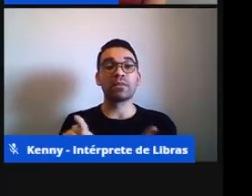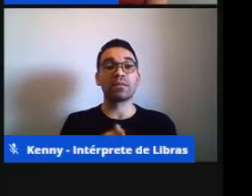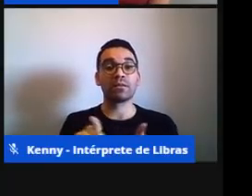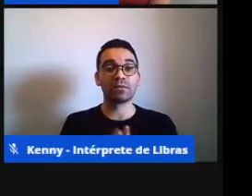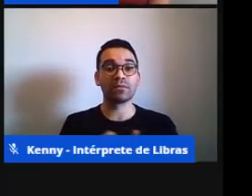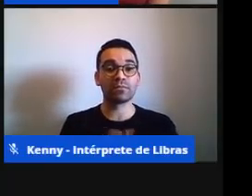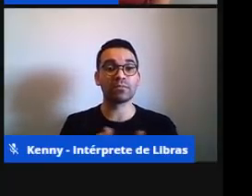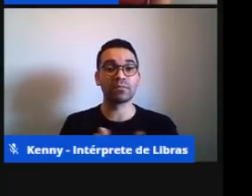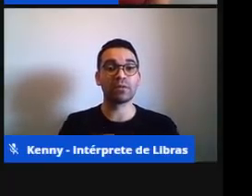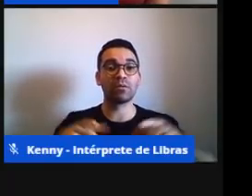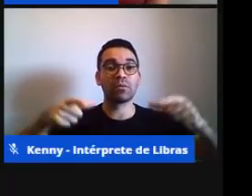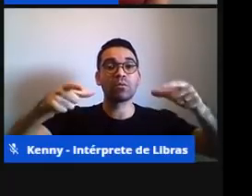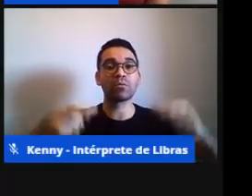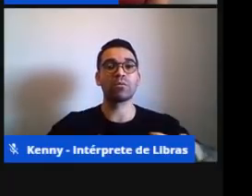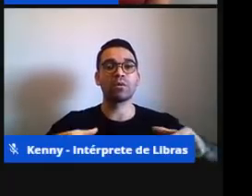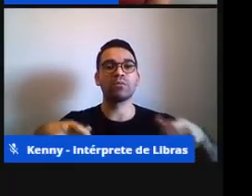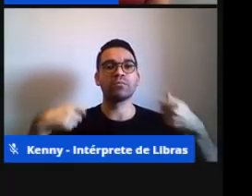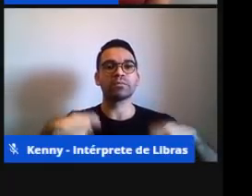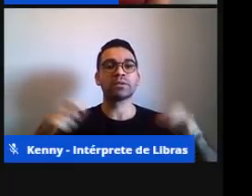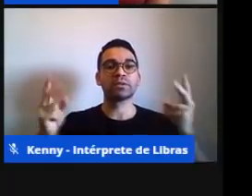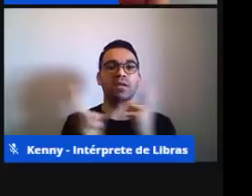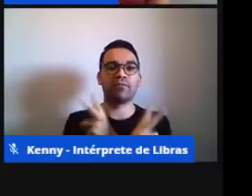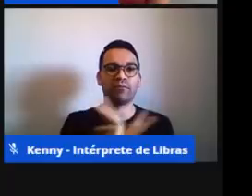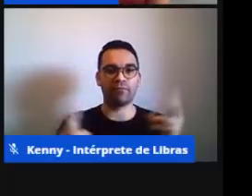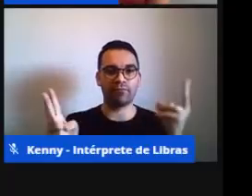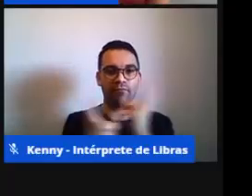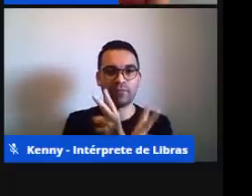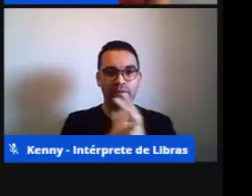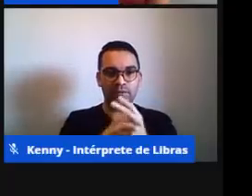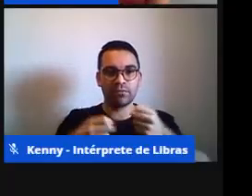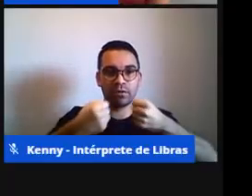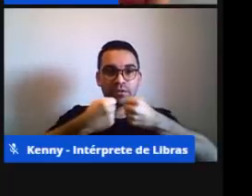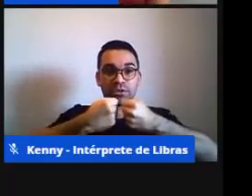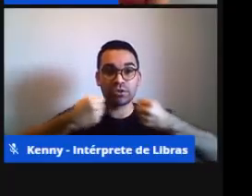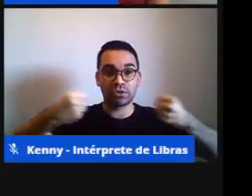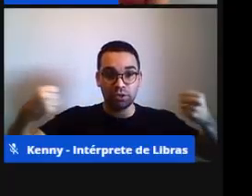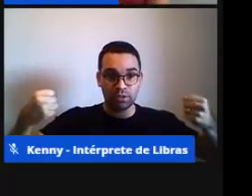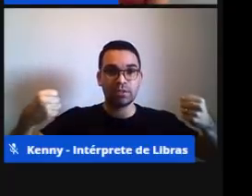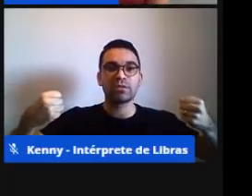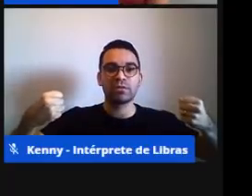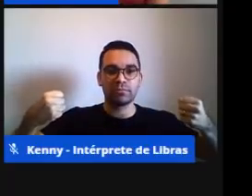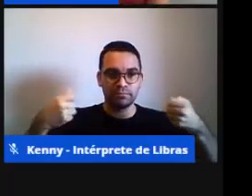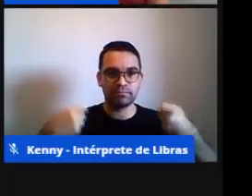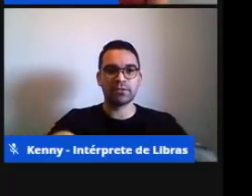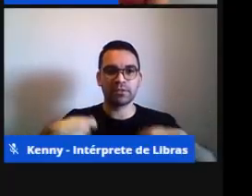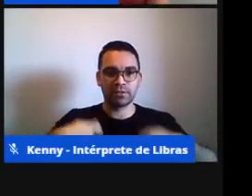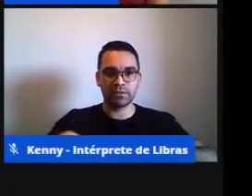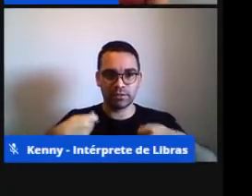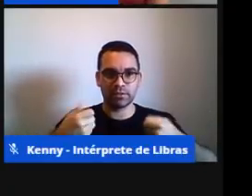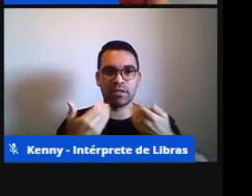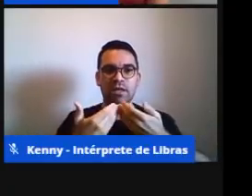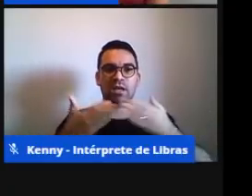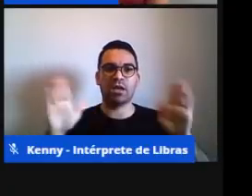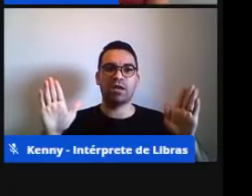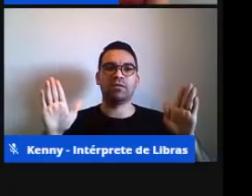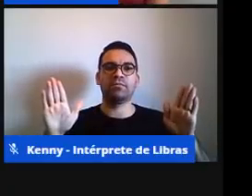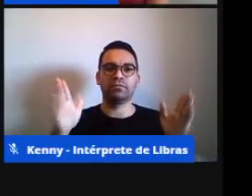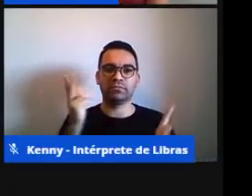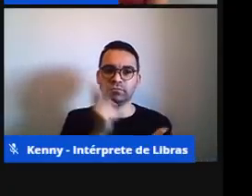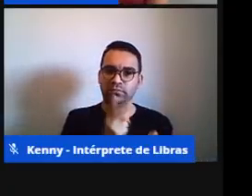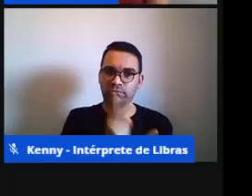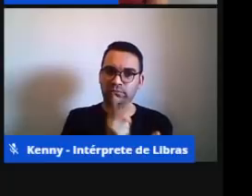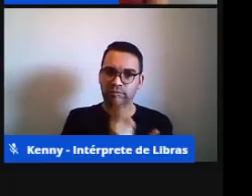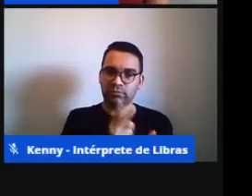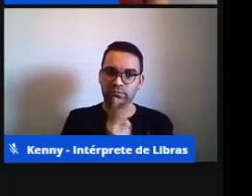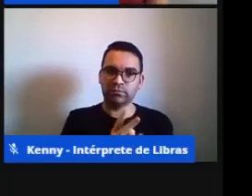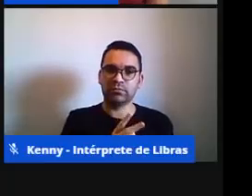Então, janelas e portas devem ser mantidas abertas. Se possível, dar preferência às atividades ao